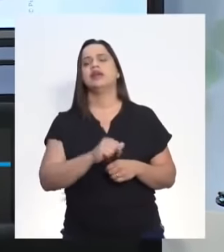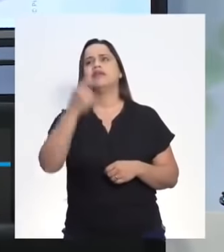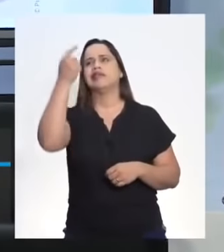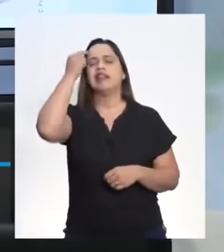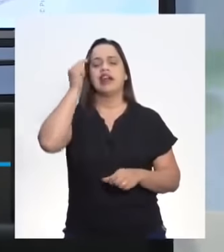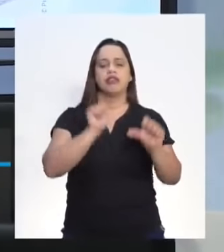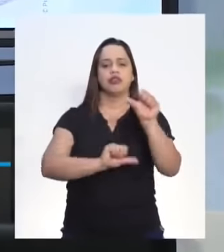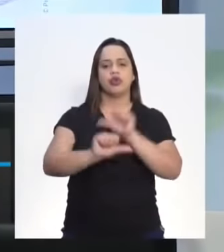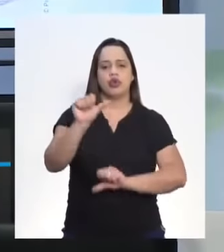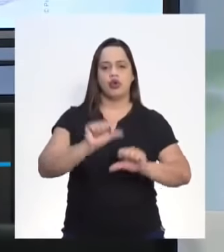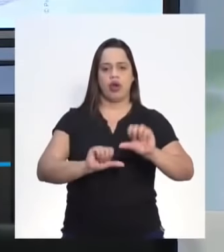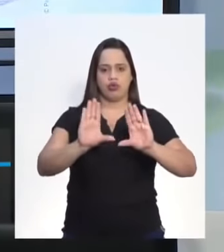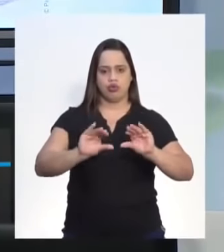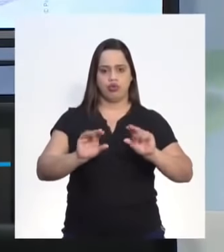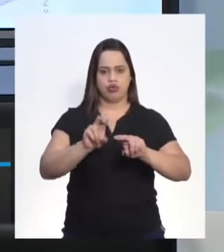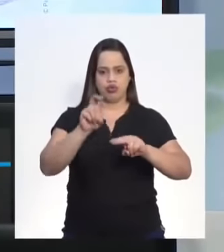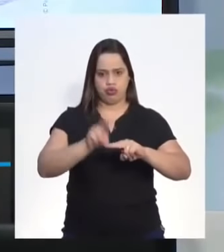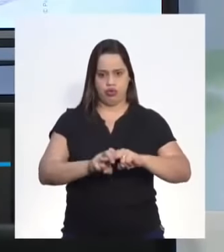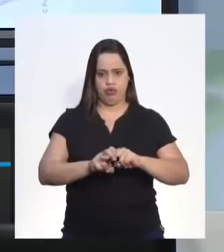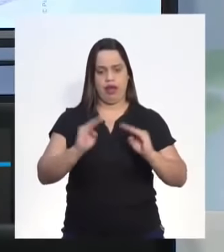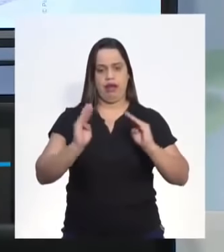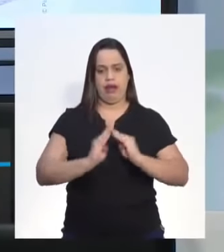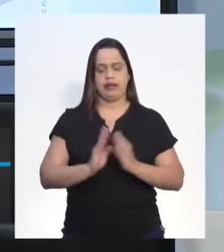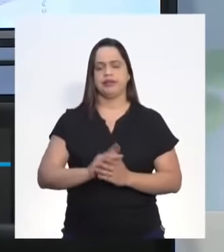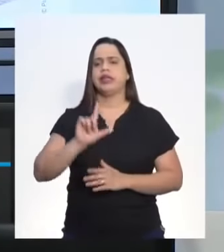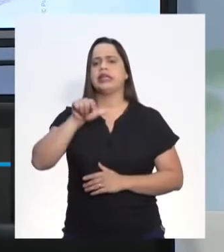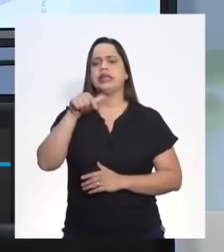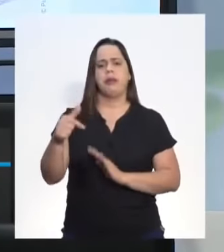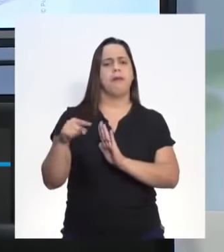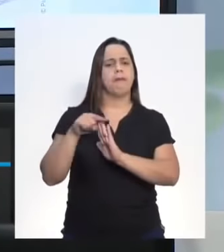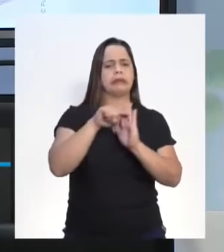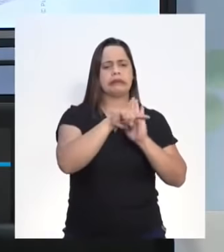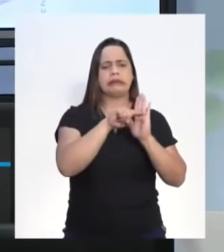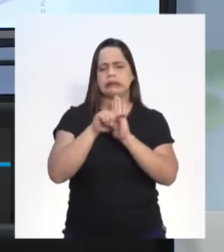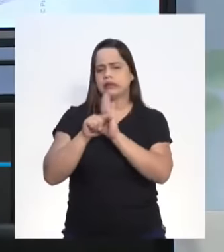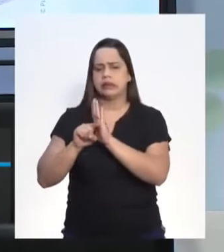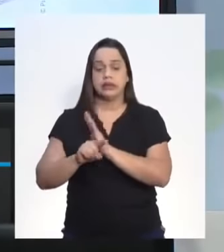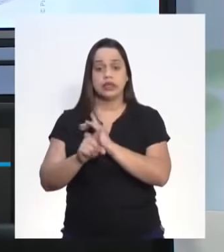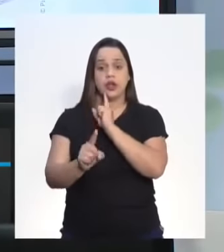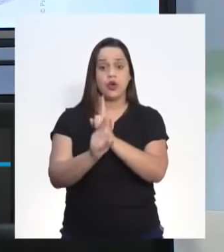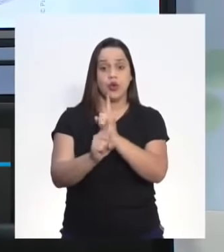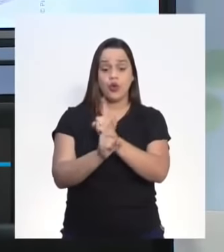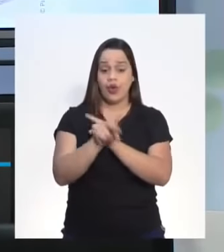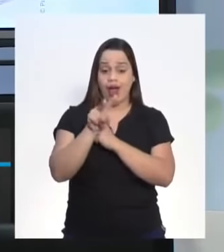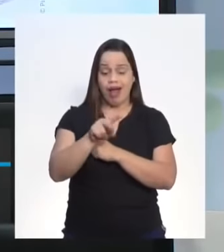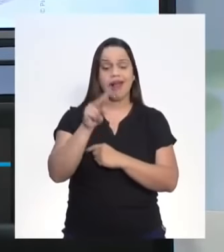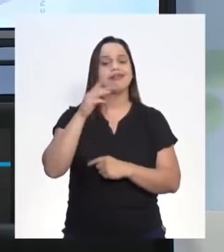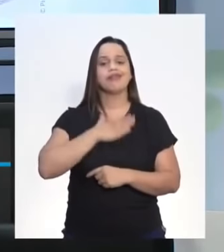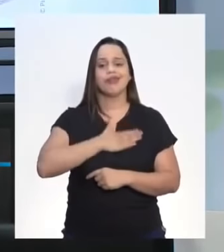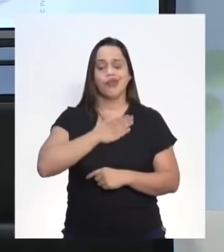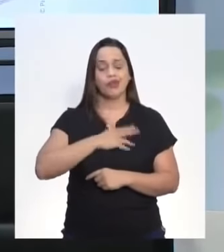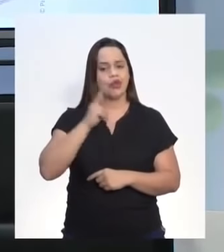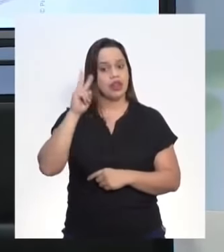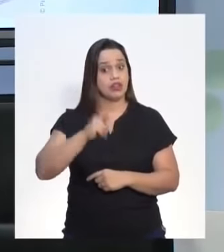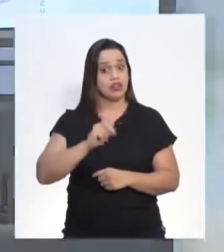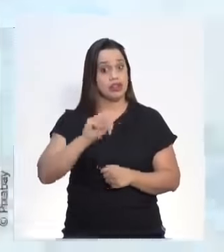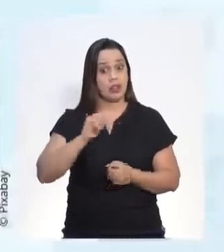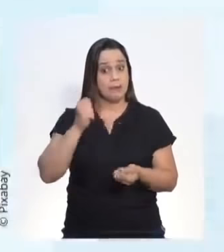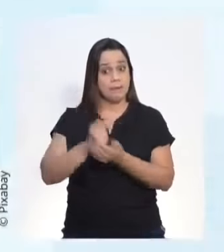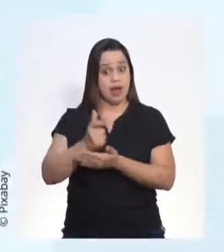sua casa, tá ok? Após pesquisarem bastante, encontraram um modelo desejado, que à vista